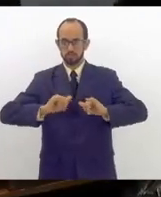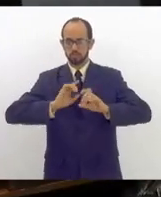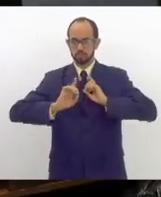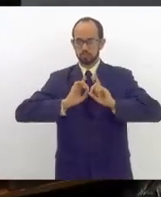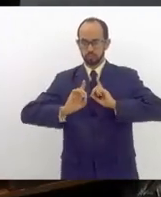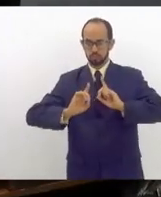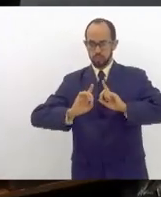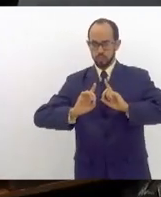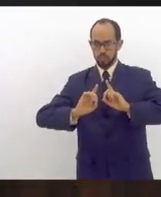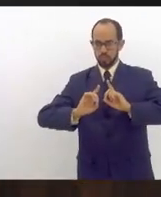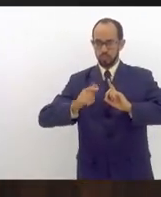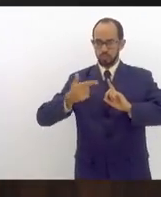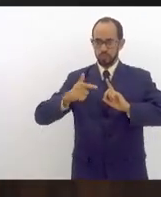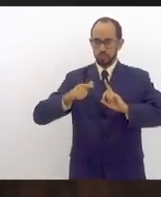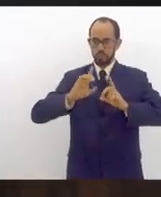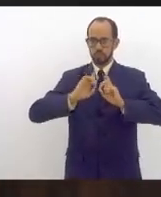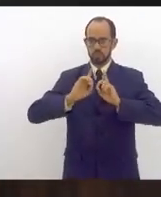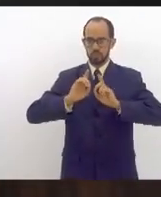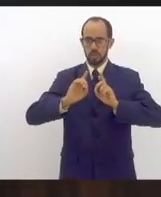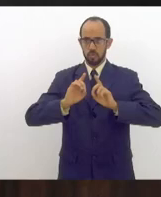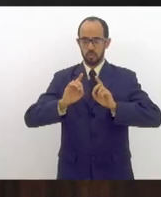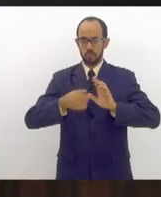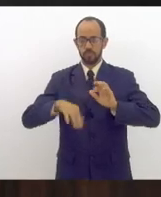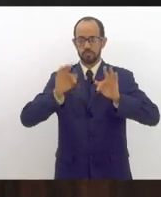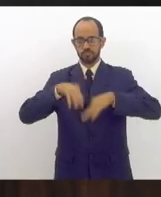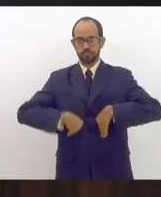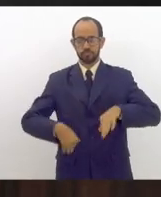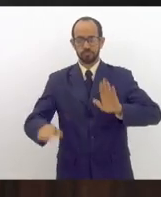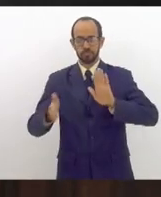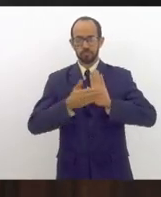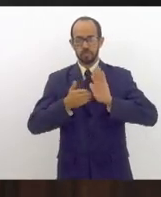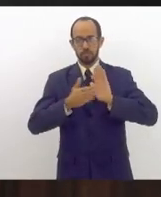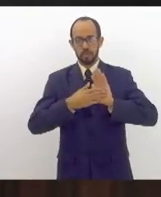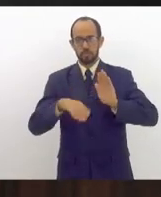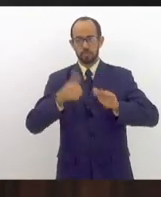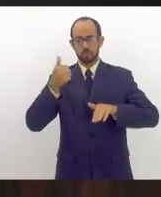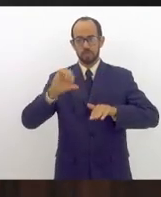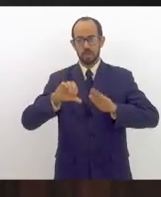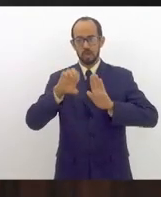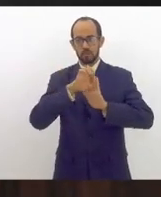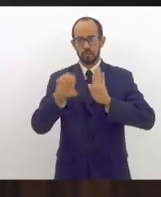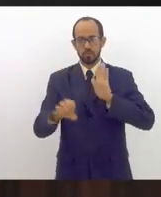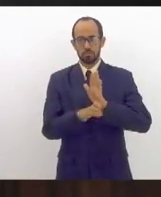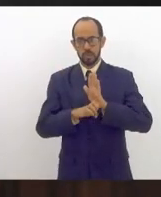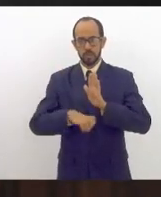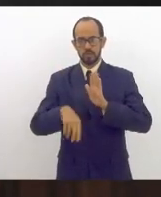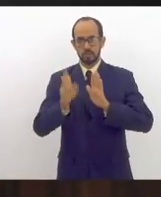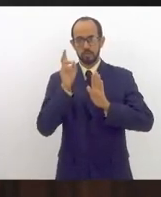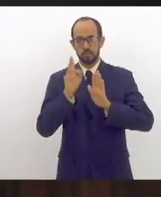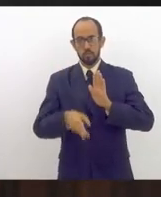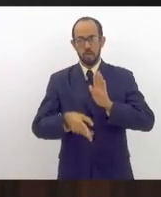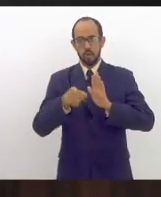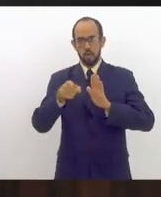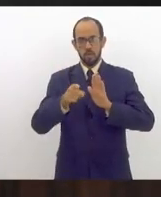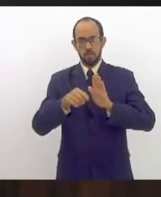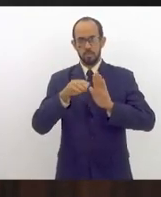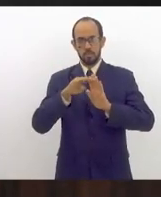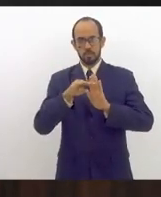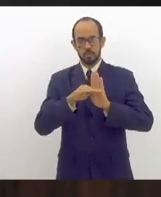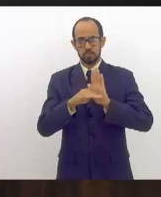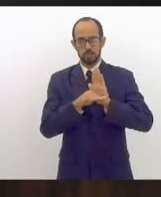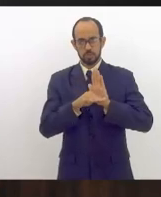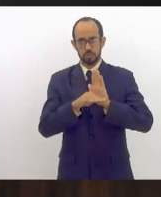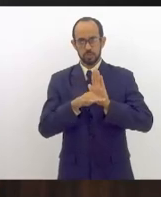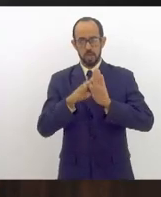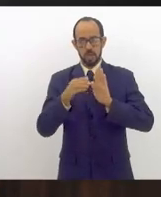quem queira discutir, encerrada a discussão, a presente proposta recebeu 19 emendas, vale a mesma procedimento. Até